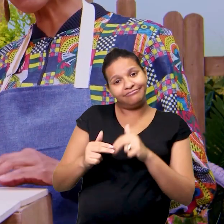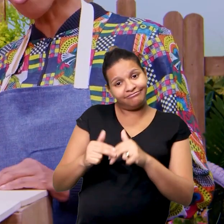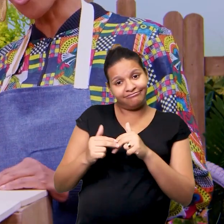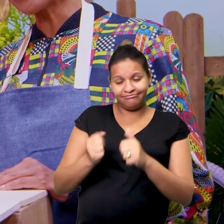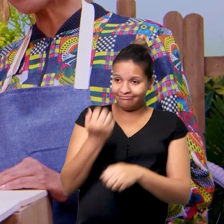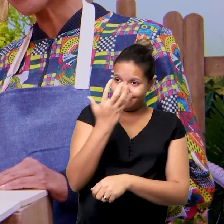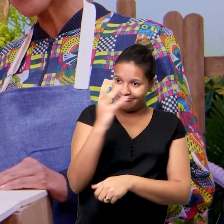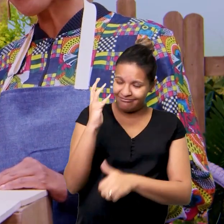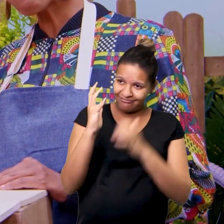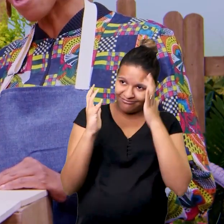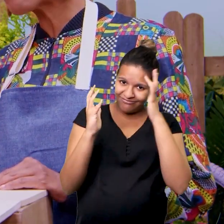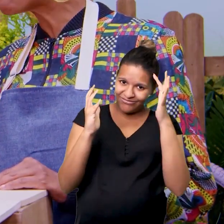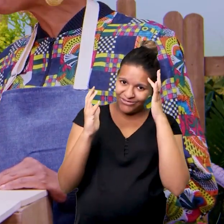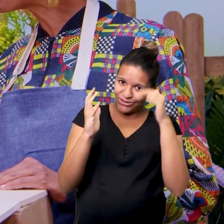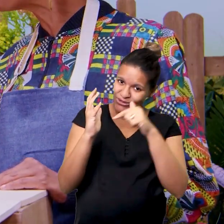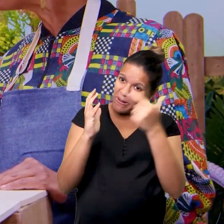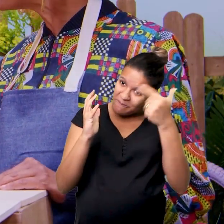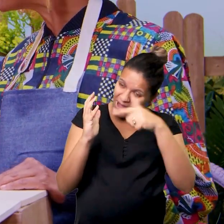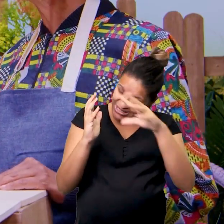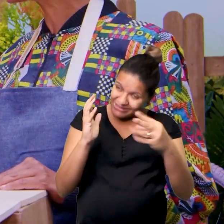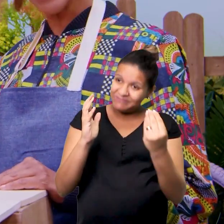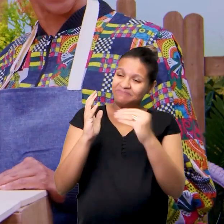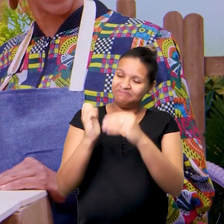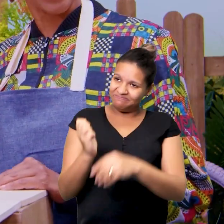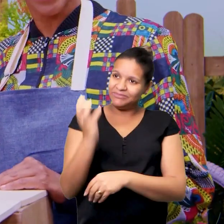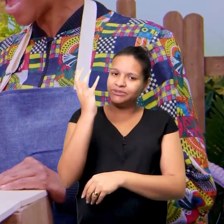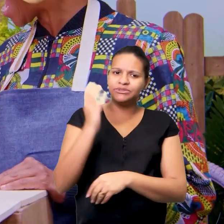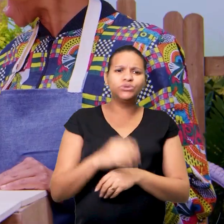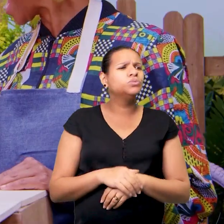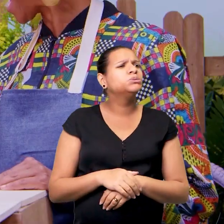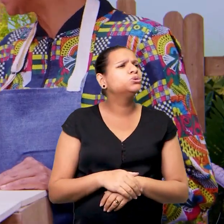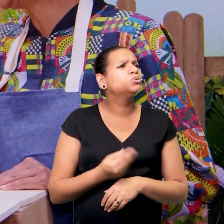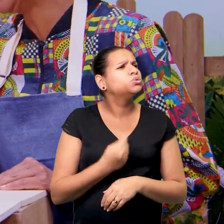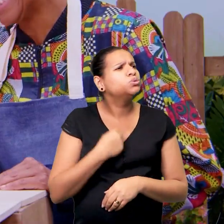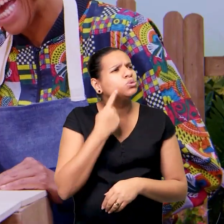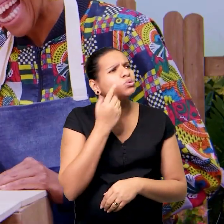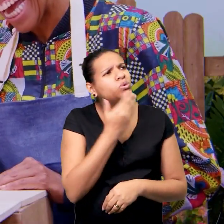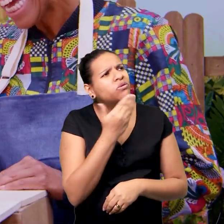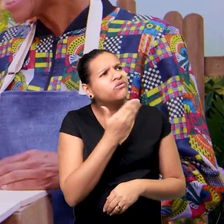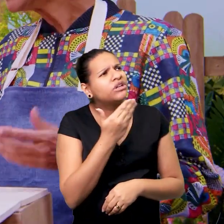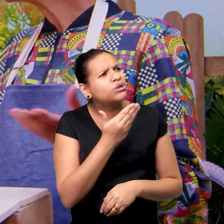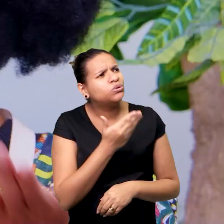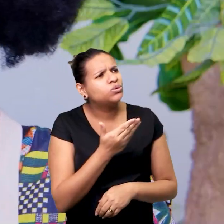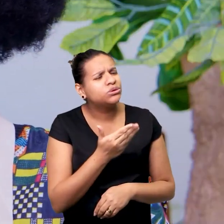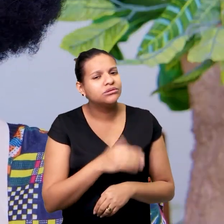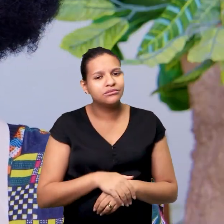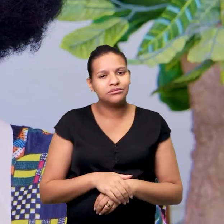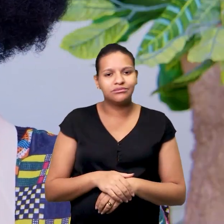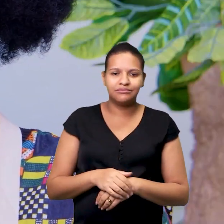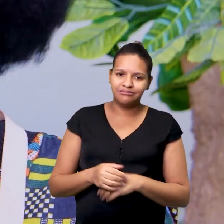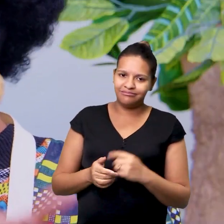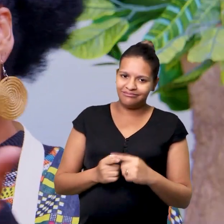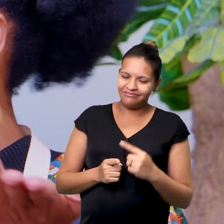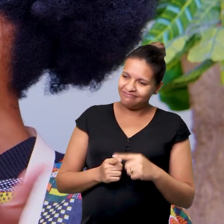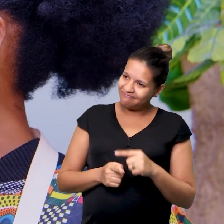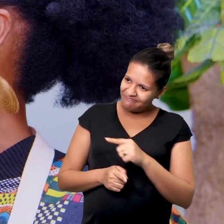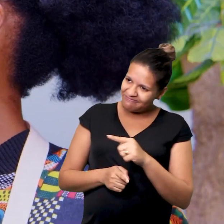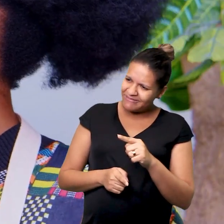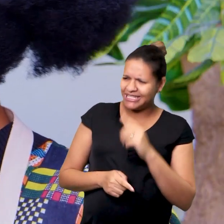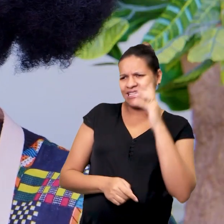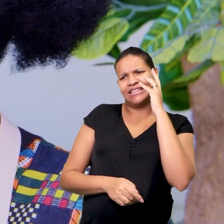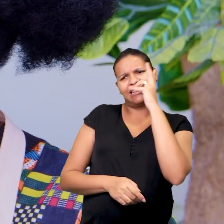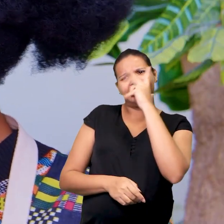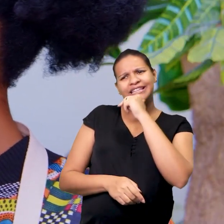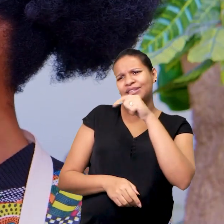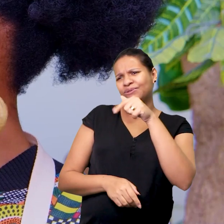Árvore dos Sonhos deu mais um fruto. Como assim? Aonde? Aonde? estou vendo! Brutão, vocês! Olha que coisa